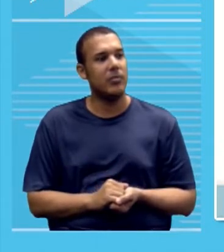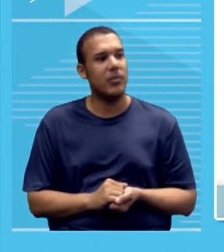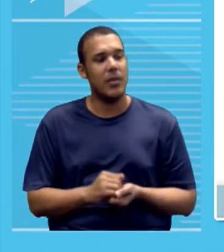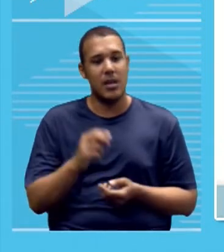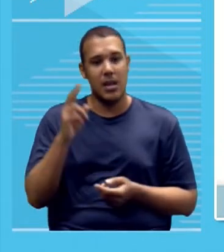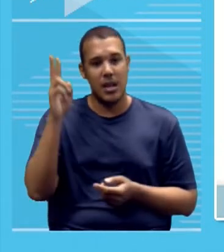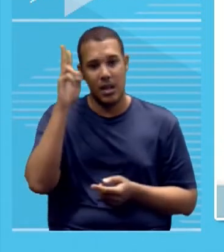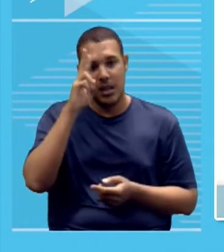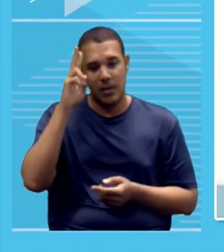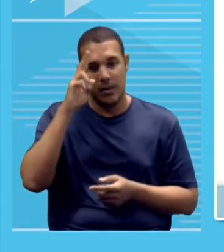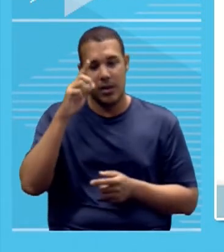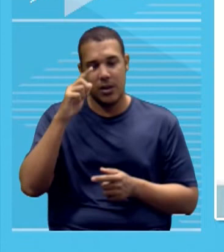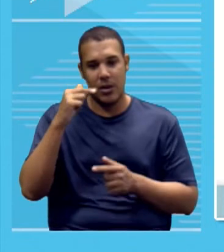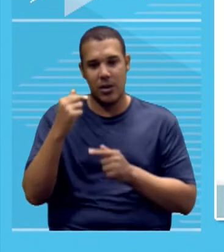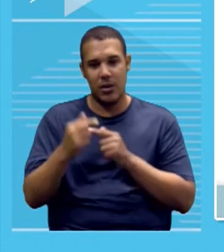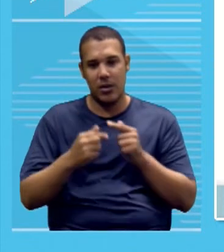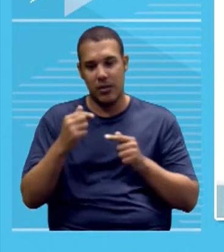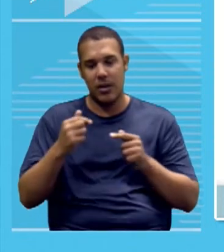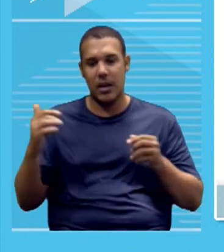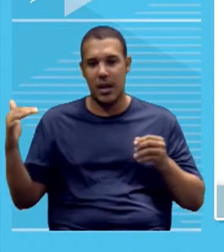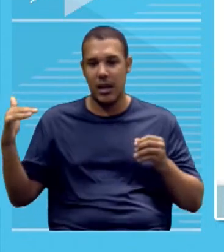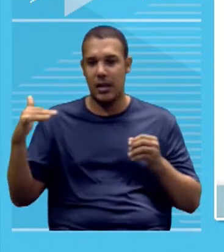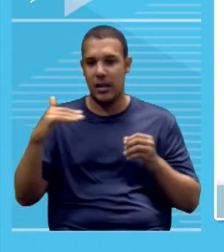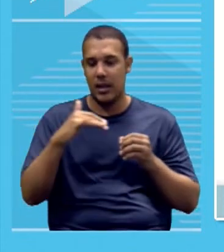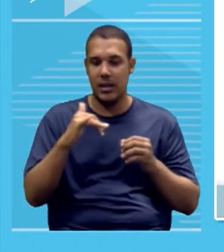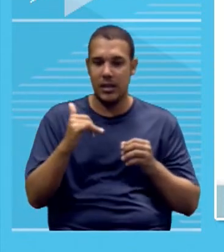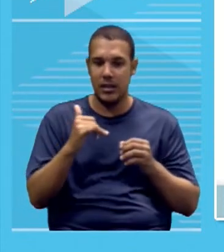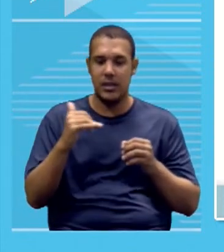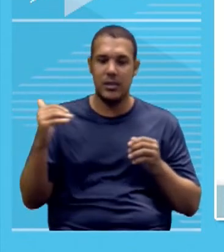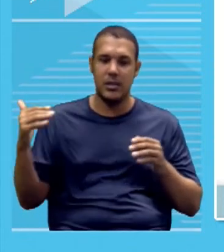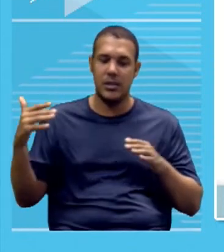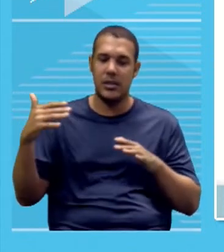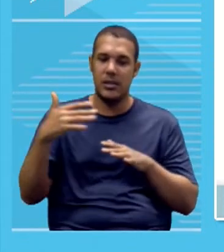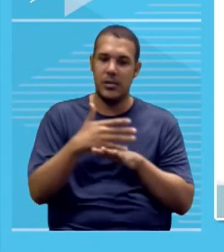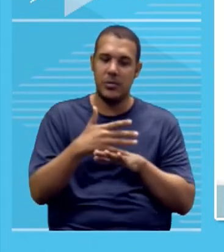você vai ter a entrada de energia elétrica